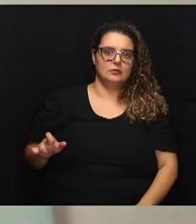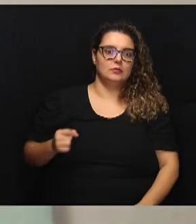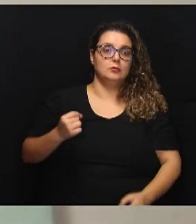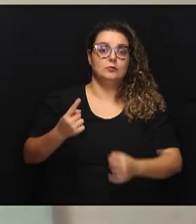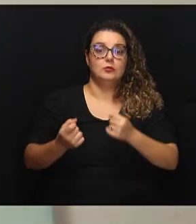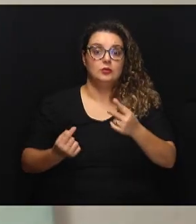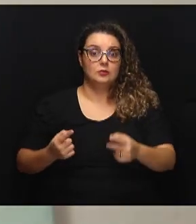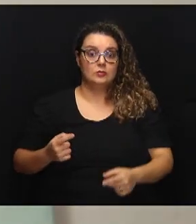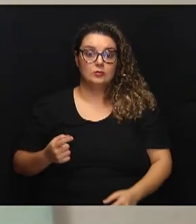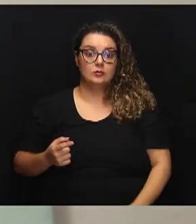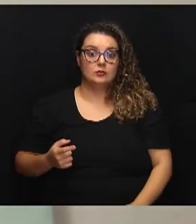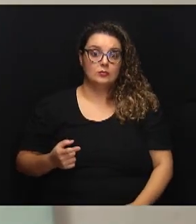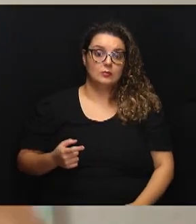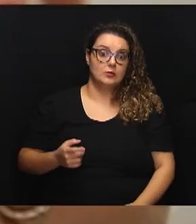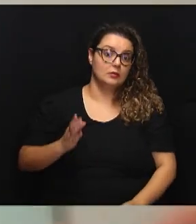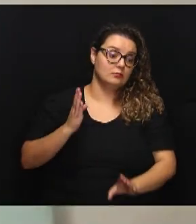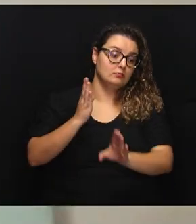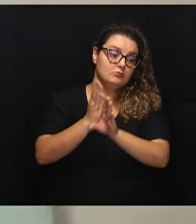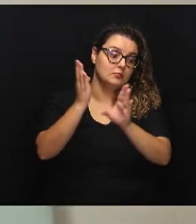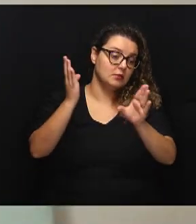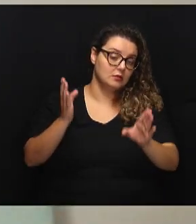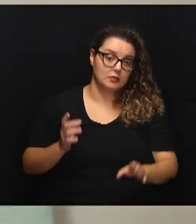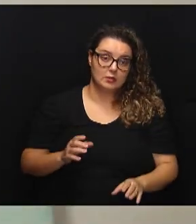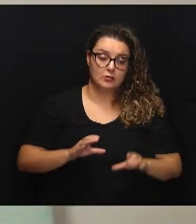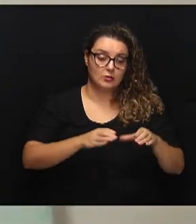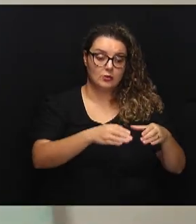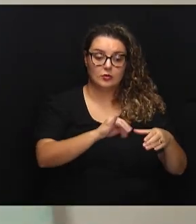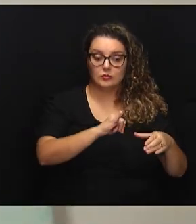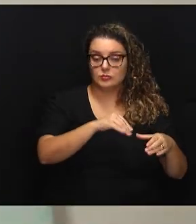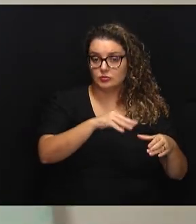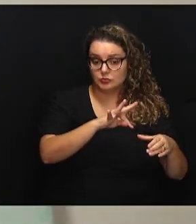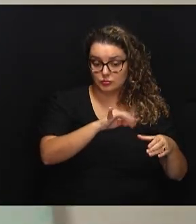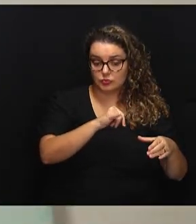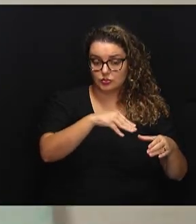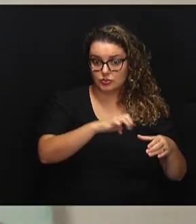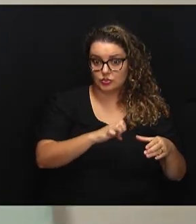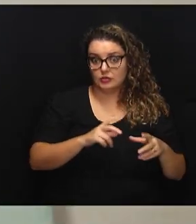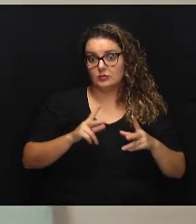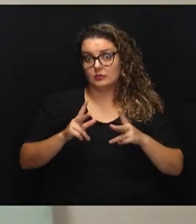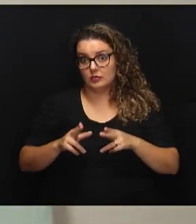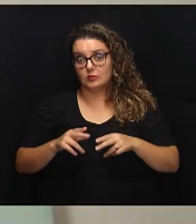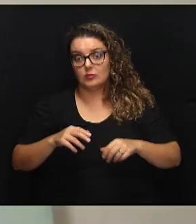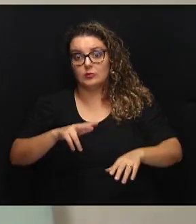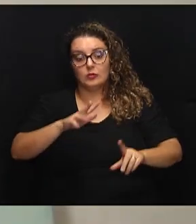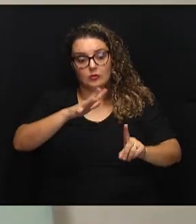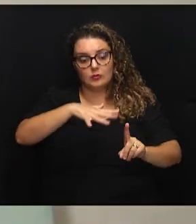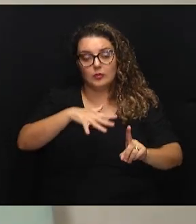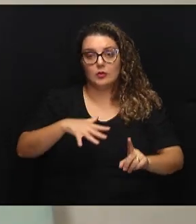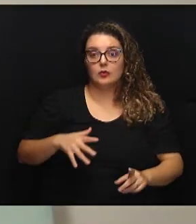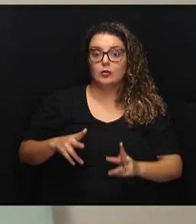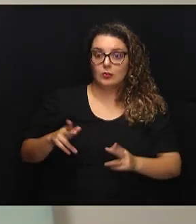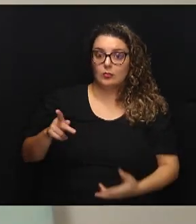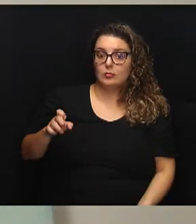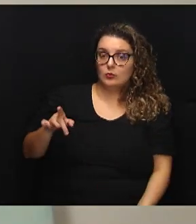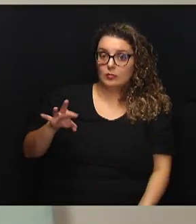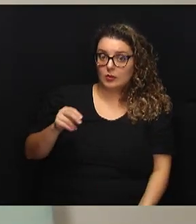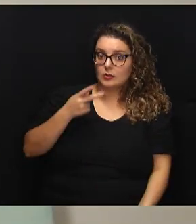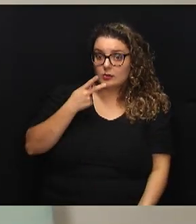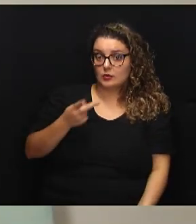motivo uma identificação com aquele time ou com aquele ídolo, né? Como o Pedro colocou, muitas crianças